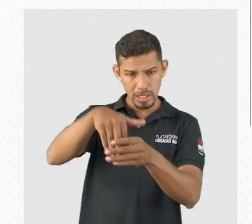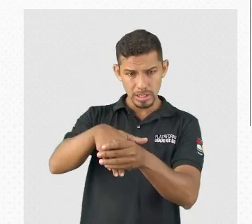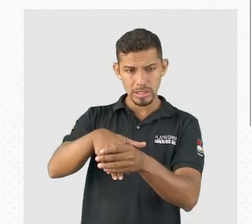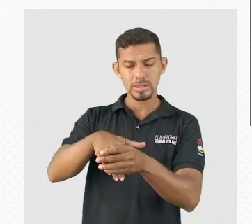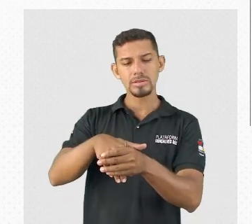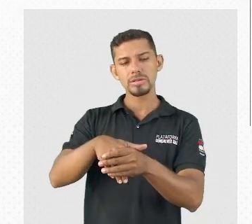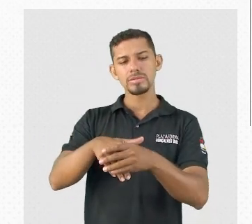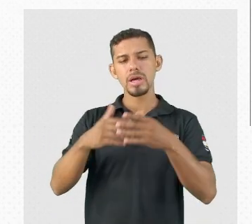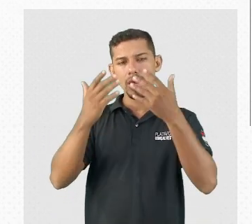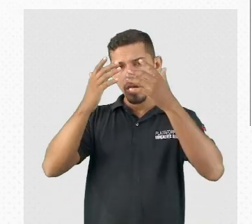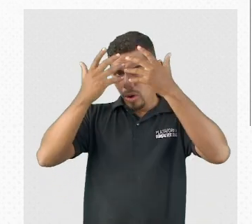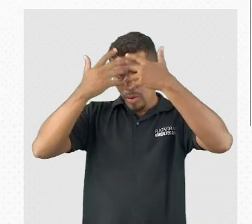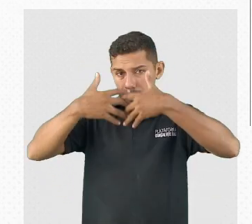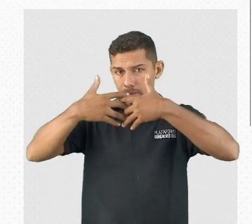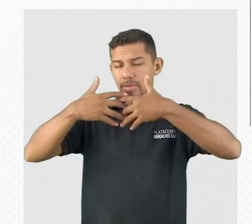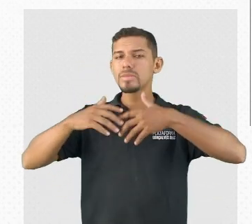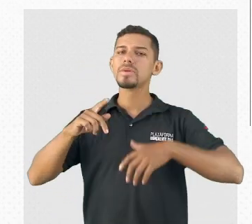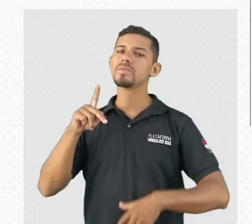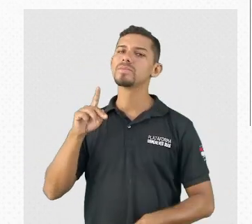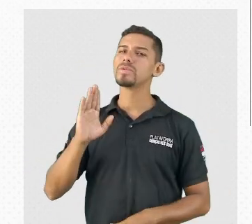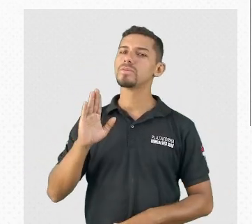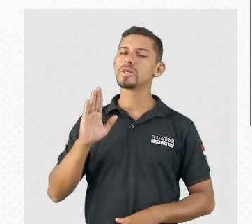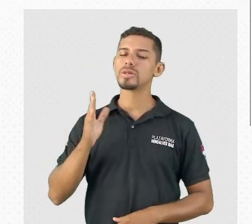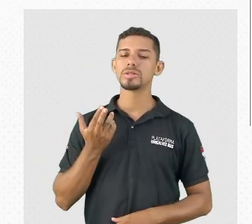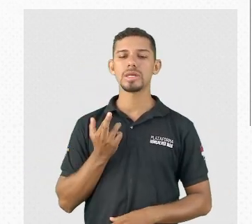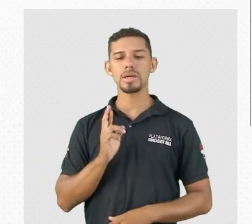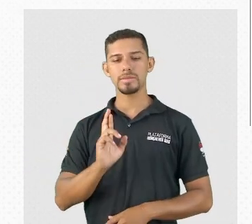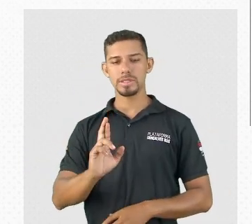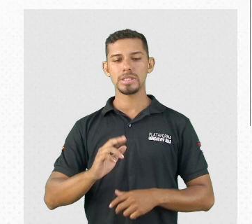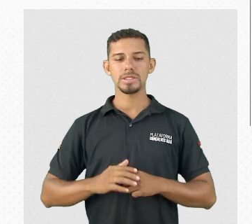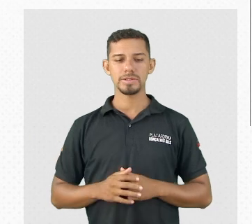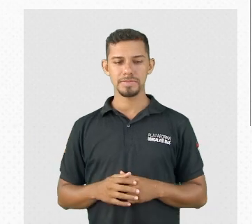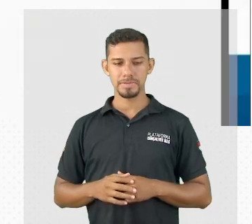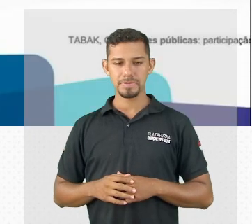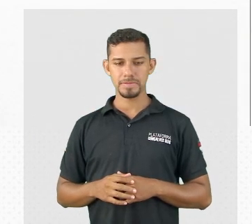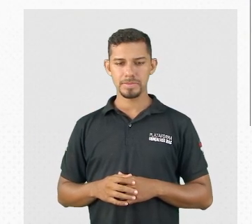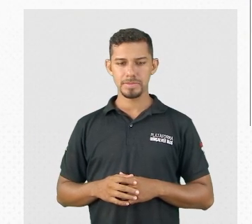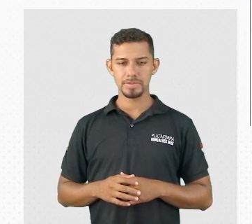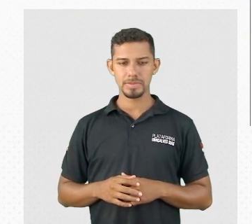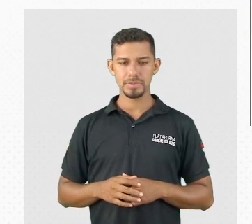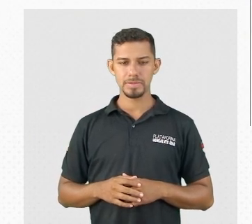para compreender esse compromisso público com essa representatividade, certo?